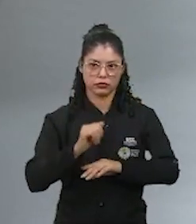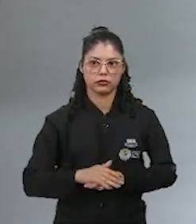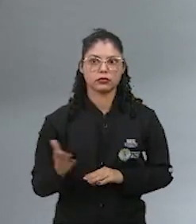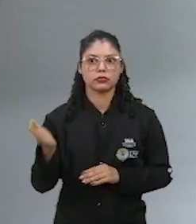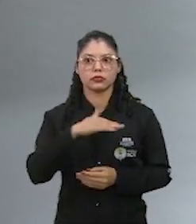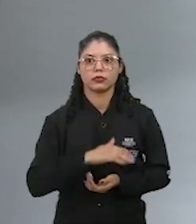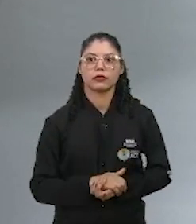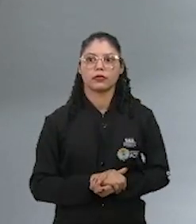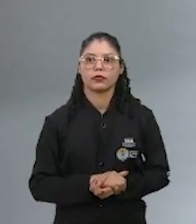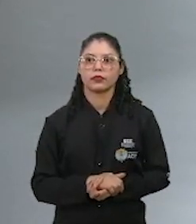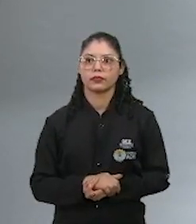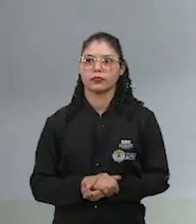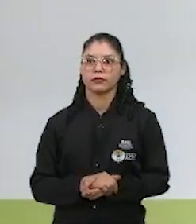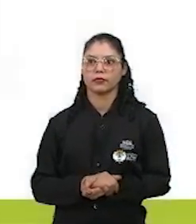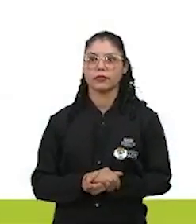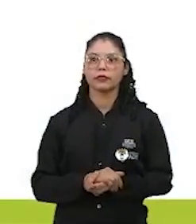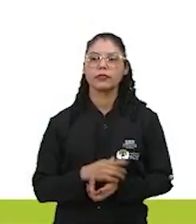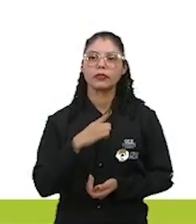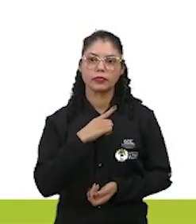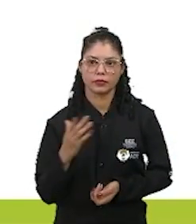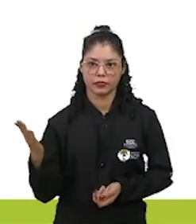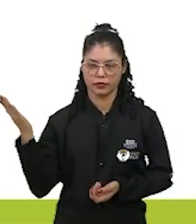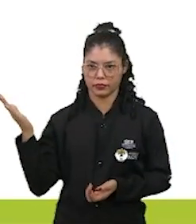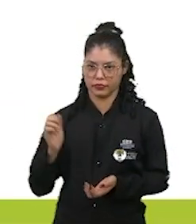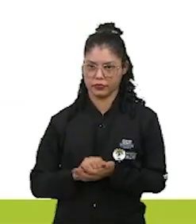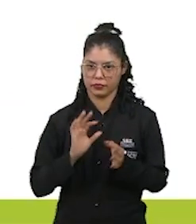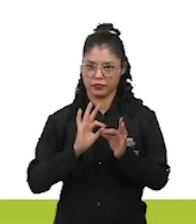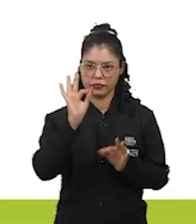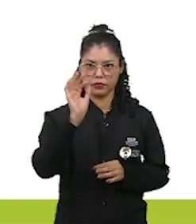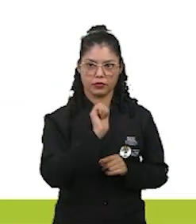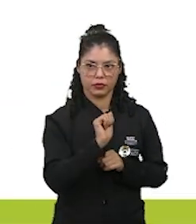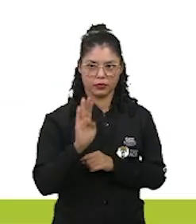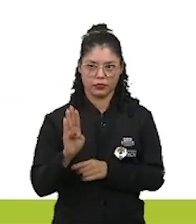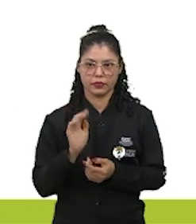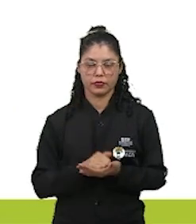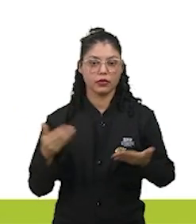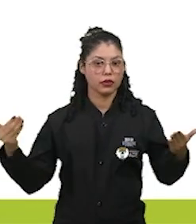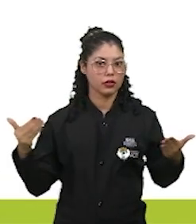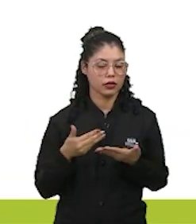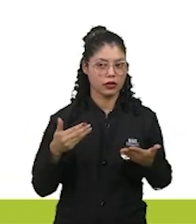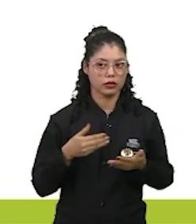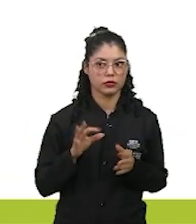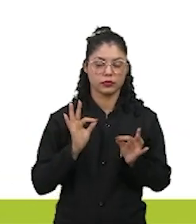Vamos lá, vamos a outros problemas. Eu tenho aqui, ó, a distância de AB, só que agora eu te